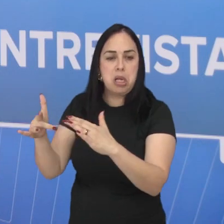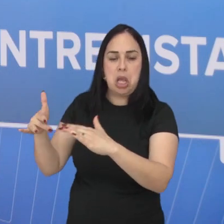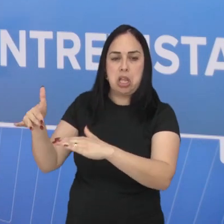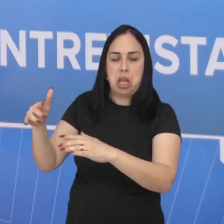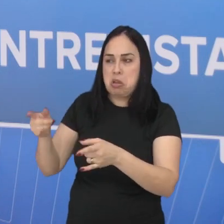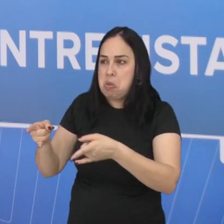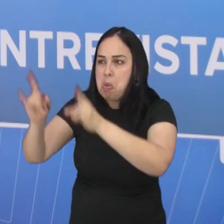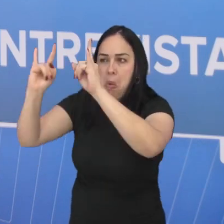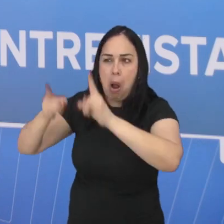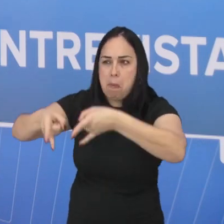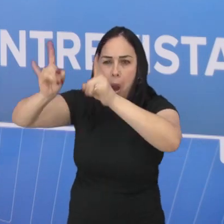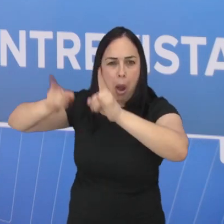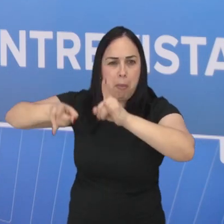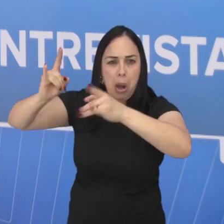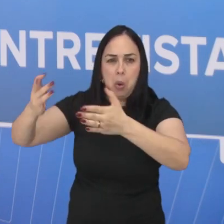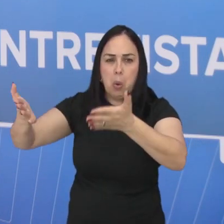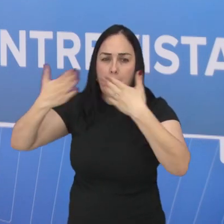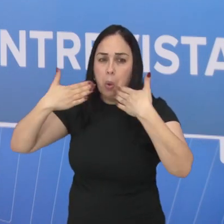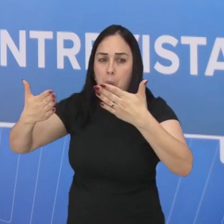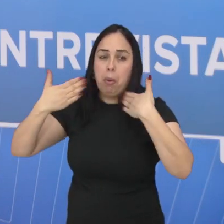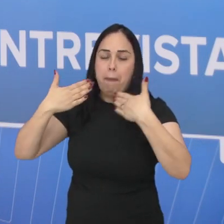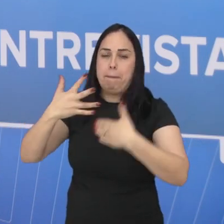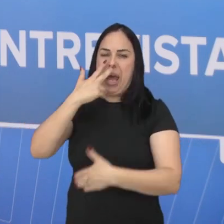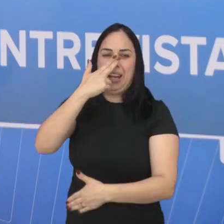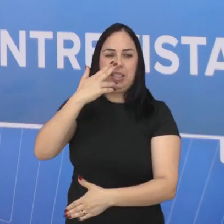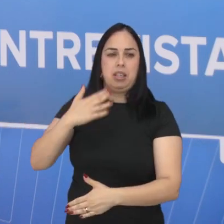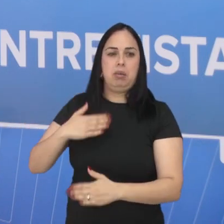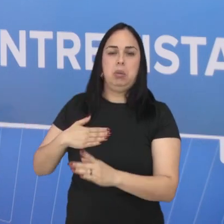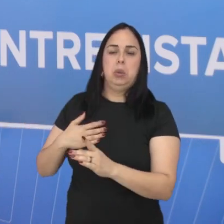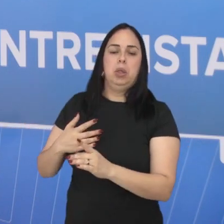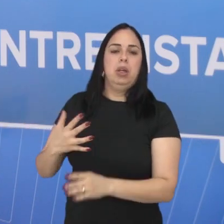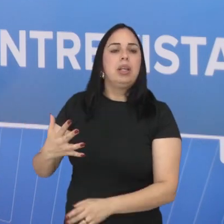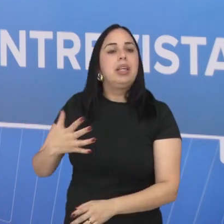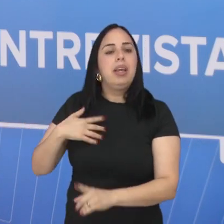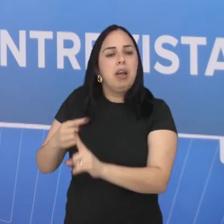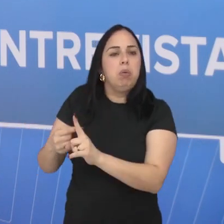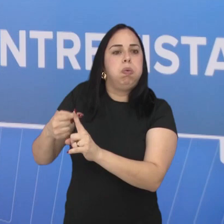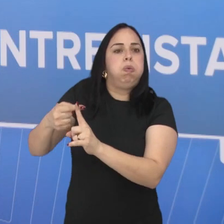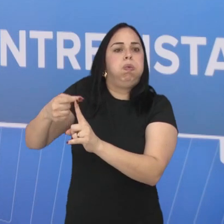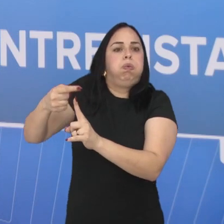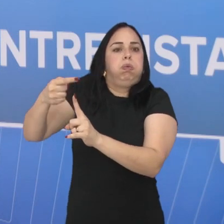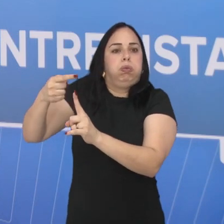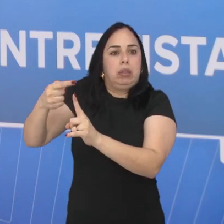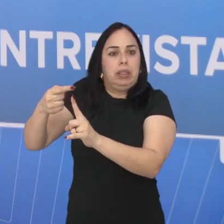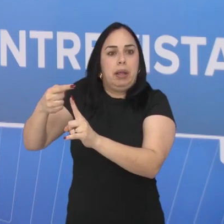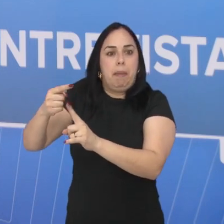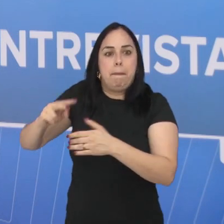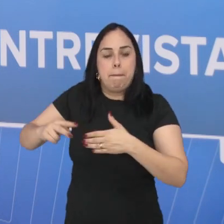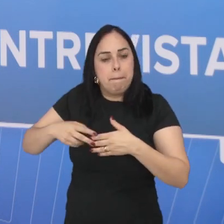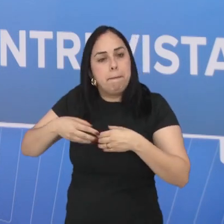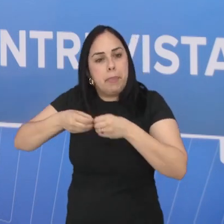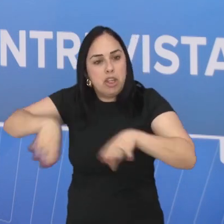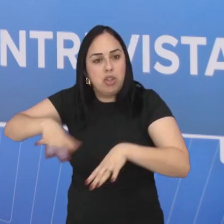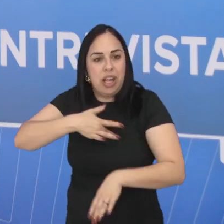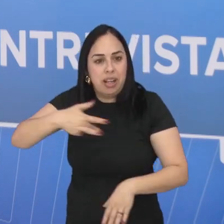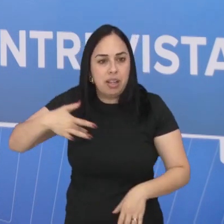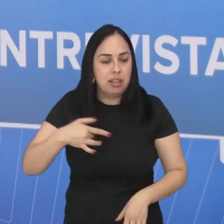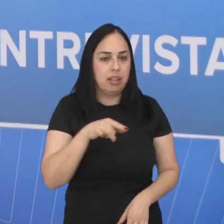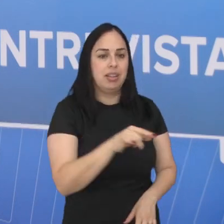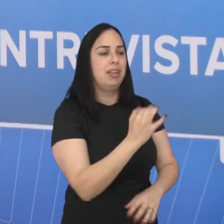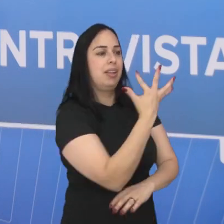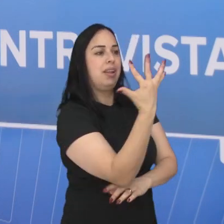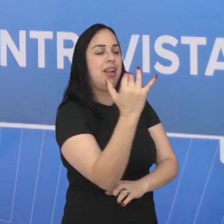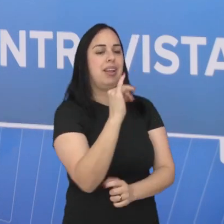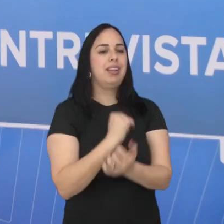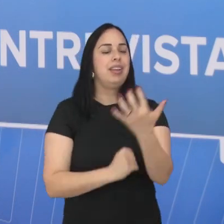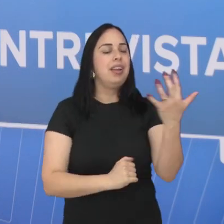que é mais asfalto, que tem mais construção, com o calor que está fazendo, a gente sente um impacto muito maior na nossa saúde do que uma área que tem